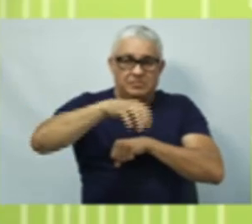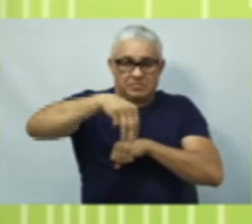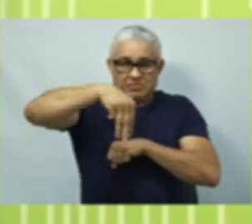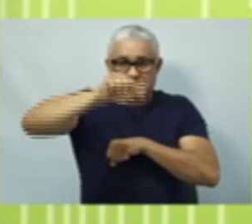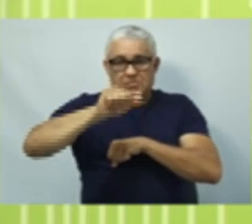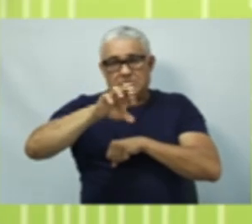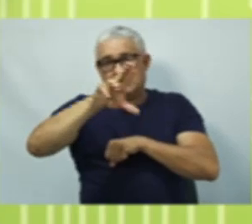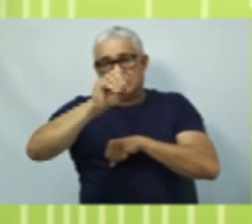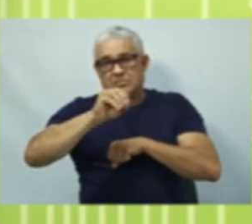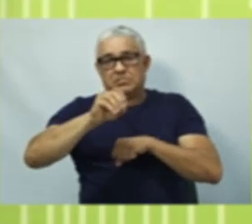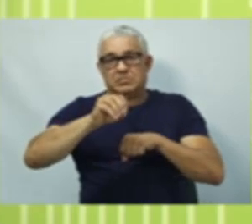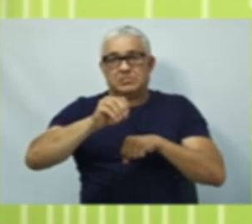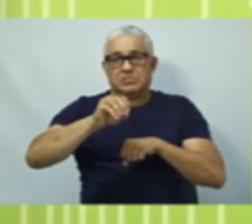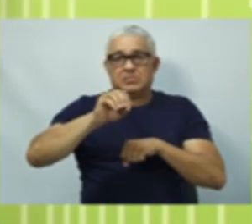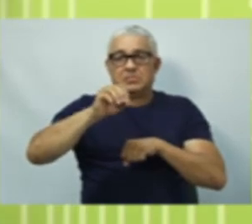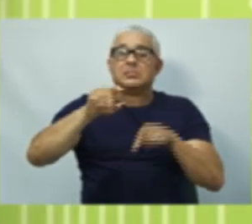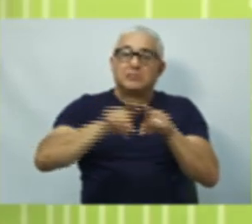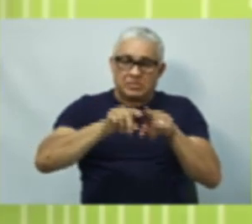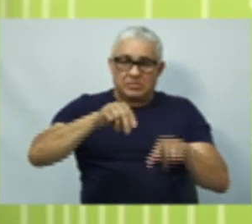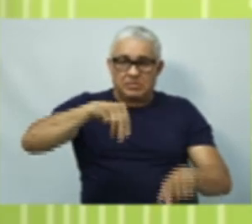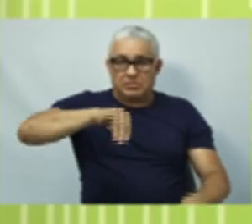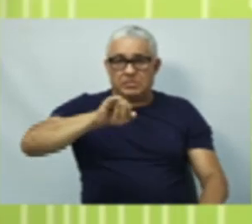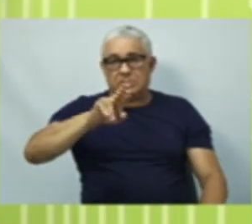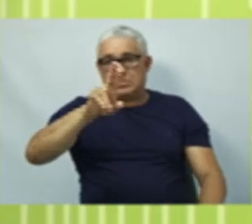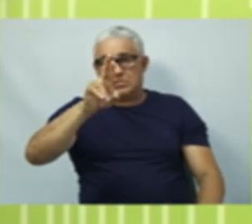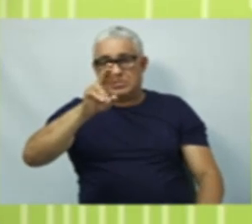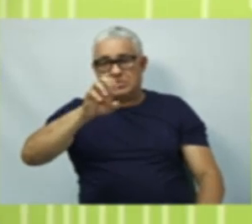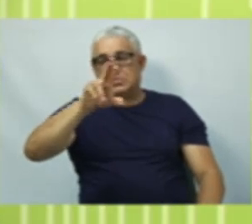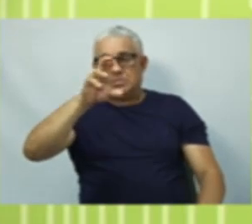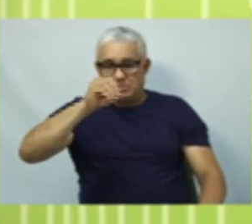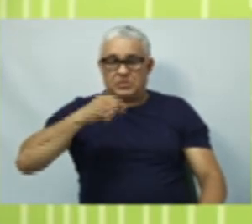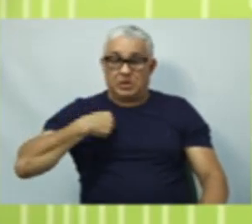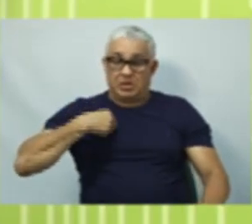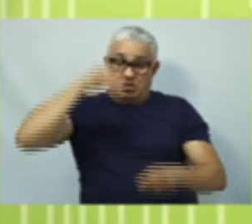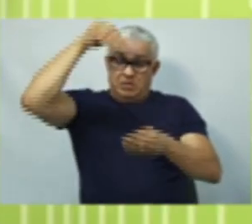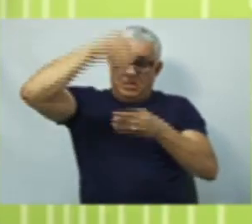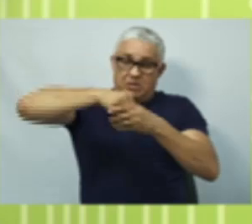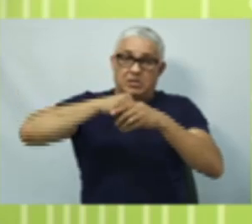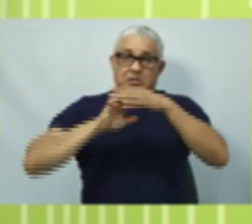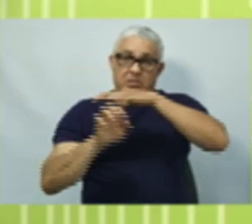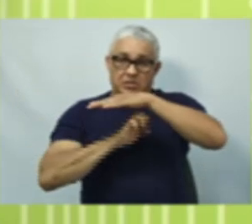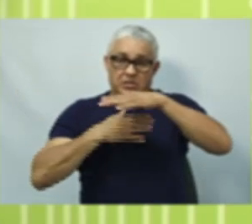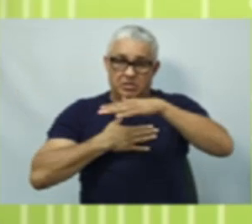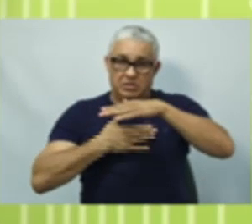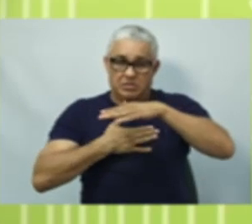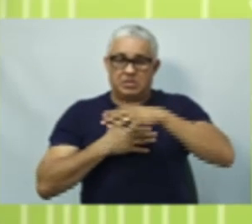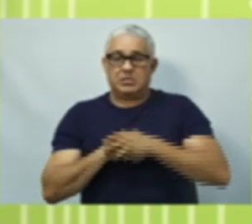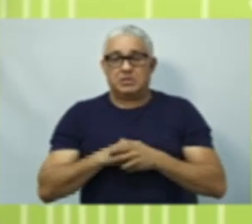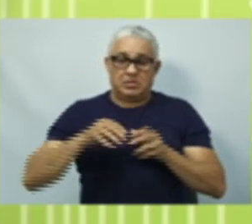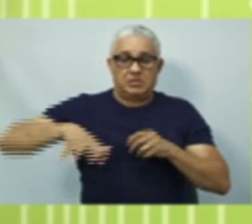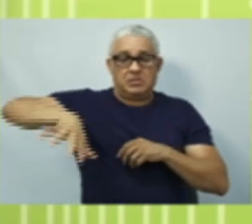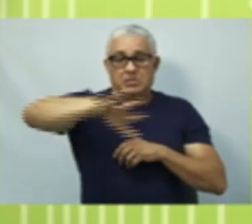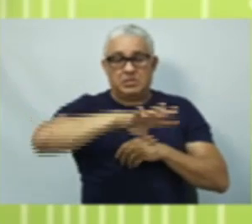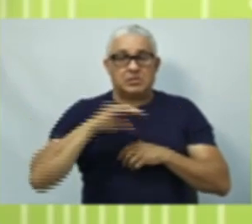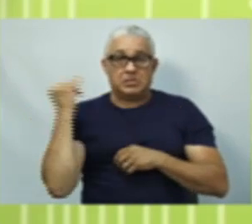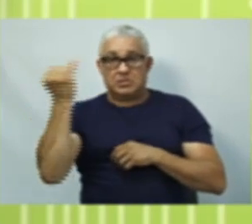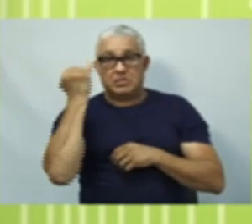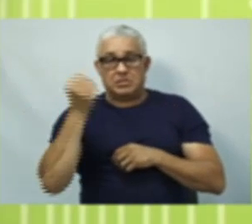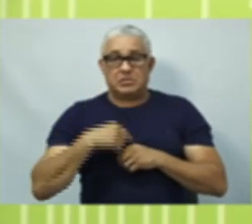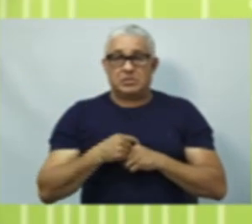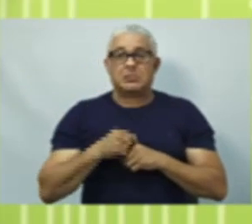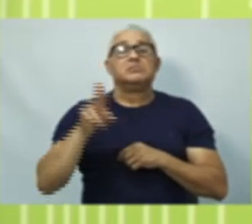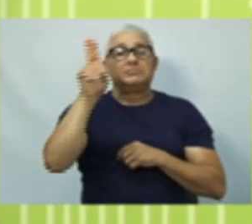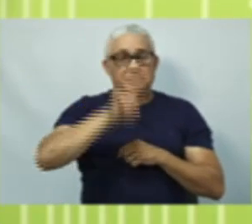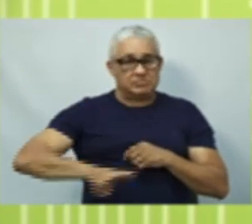conheça o meu microambiente, que eu estou inserido aí a minha organização está inserida, é importante que eu